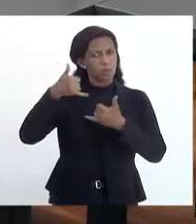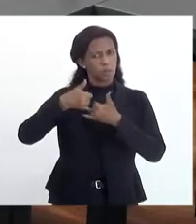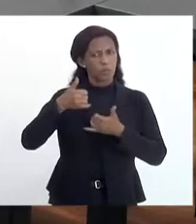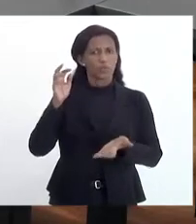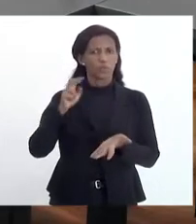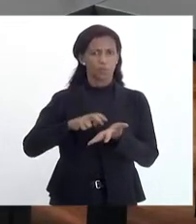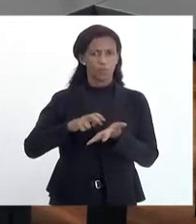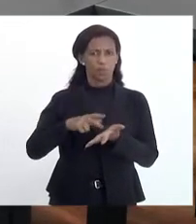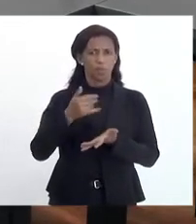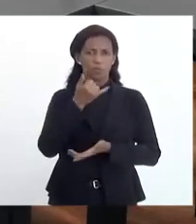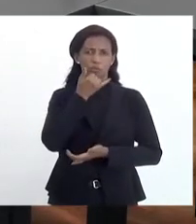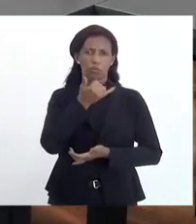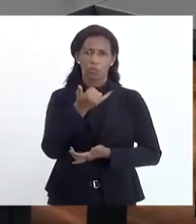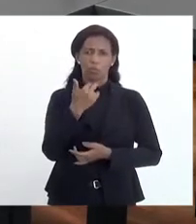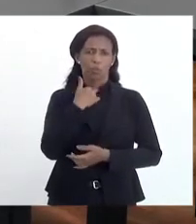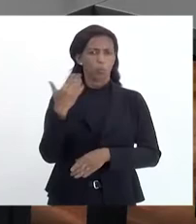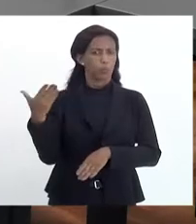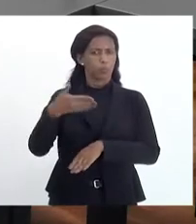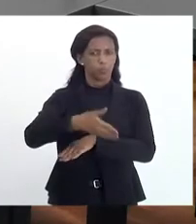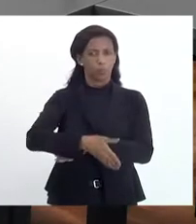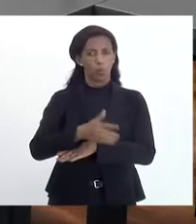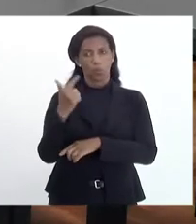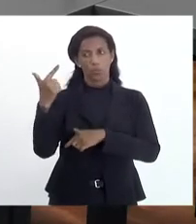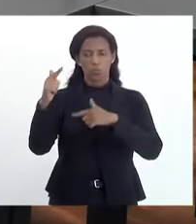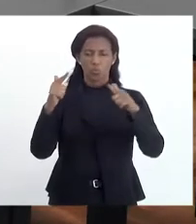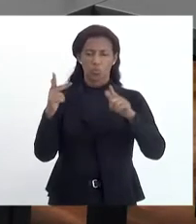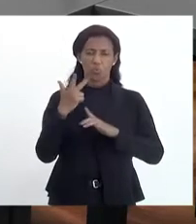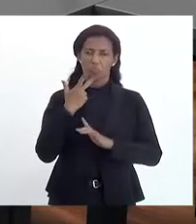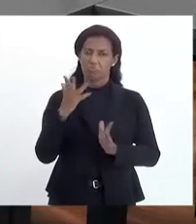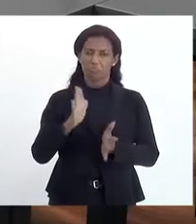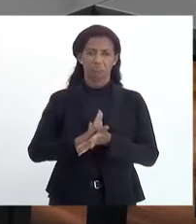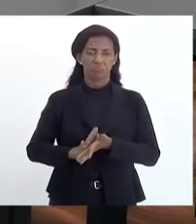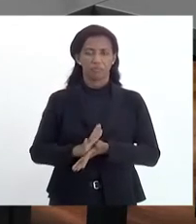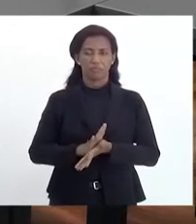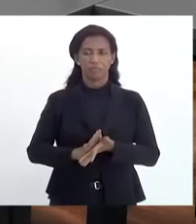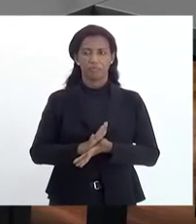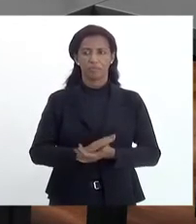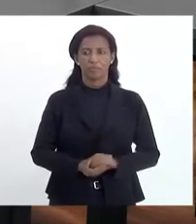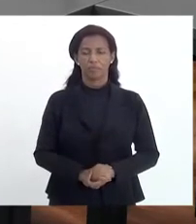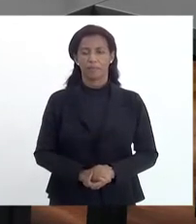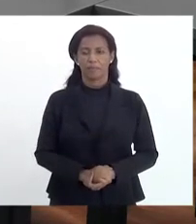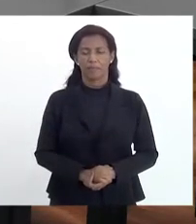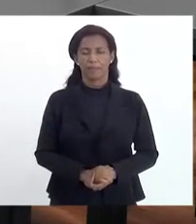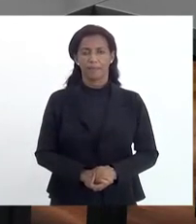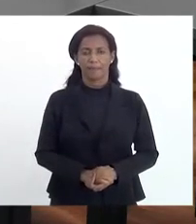estar presente. Os demais não justificaram a ausência.